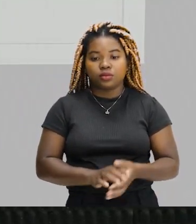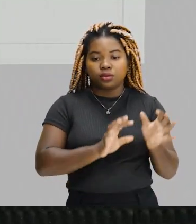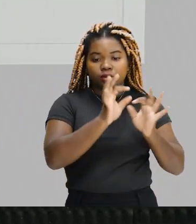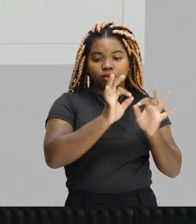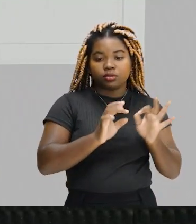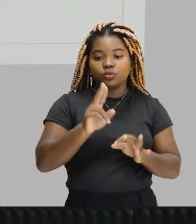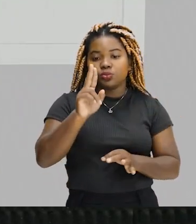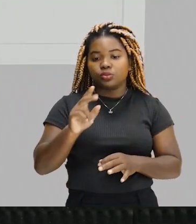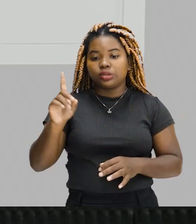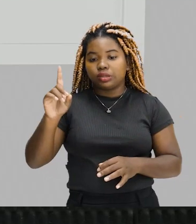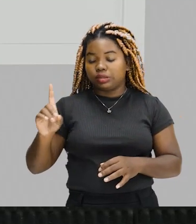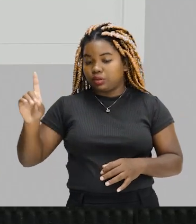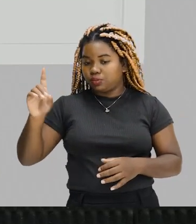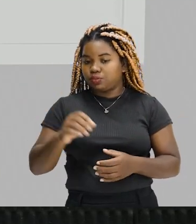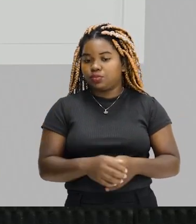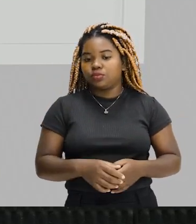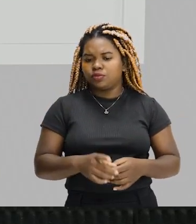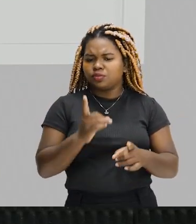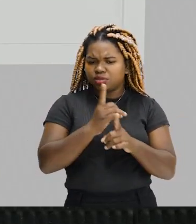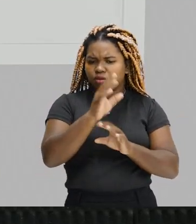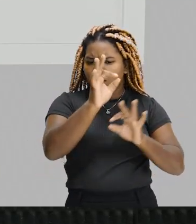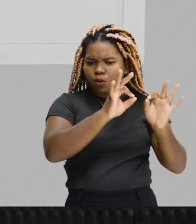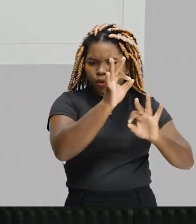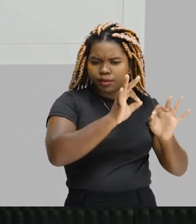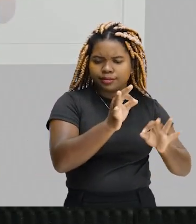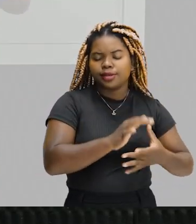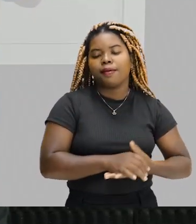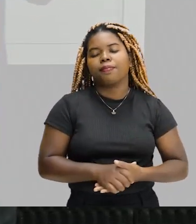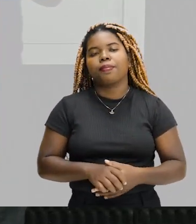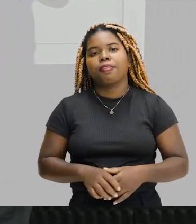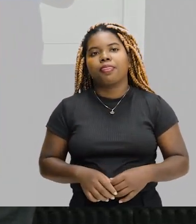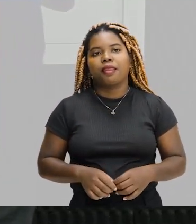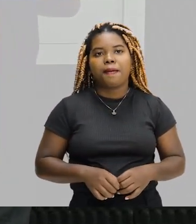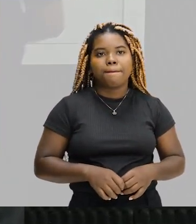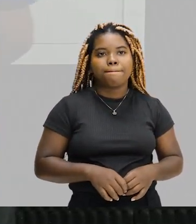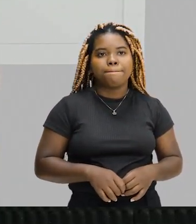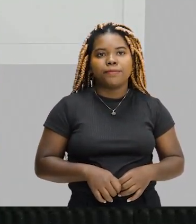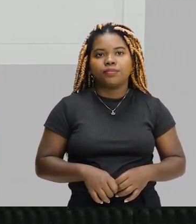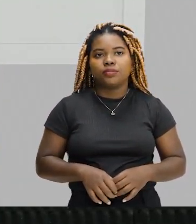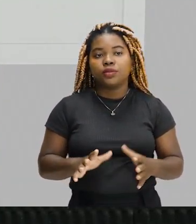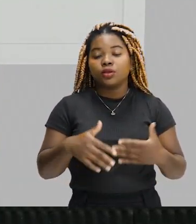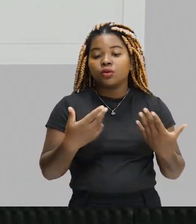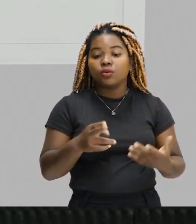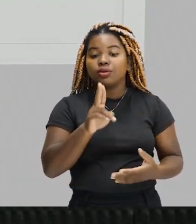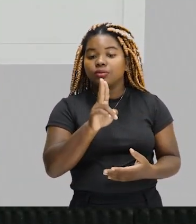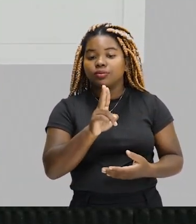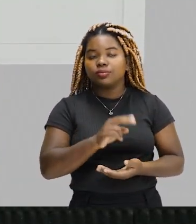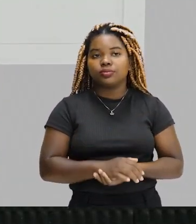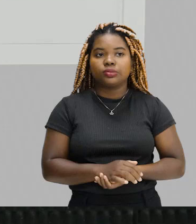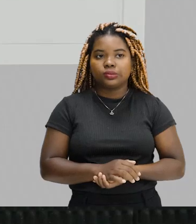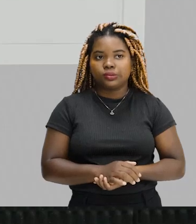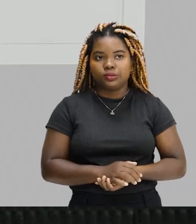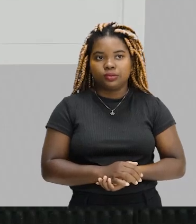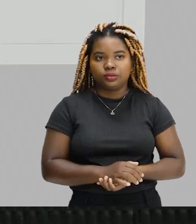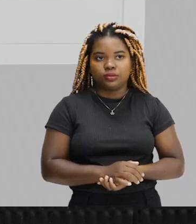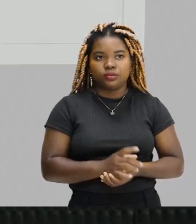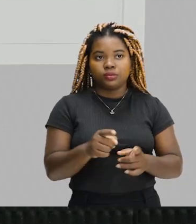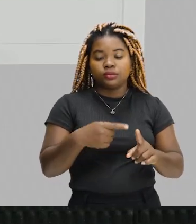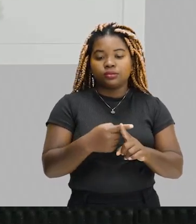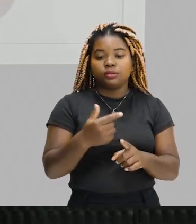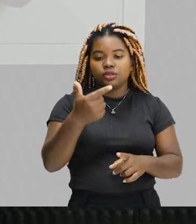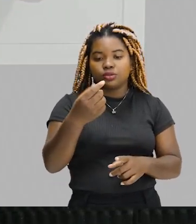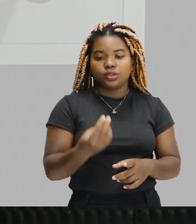configuração dos nossos quarks. Então, é o seguinte, qual é o up? Up é